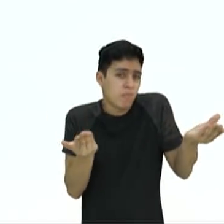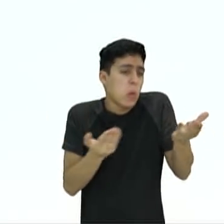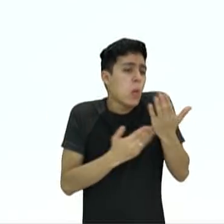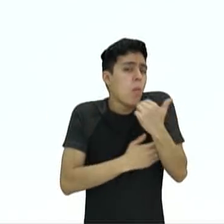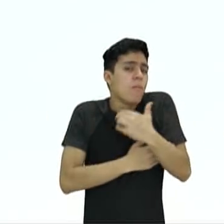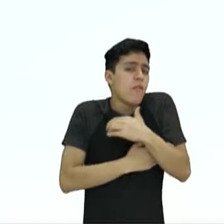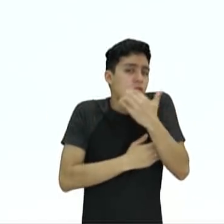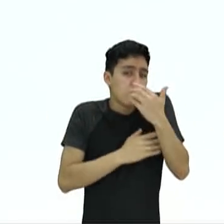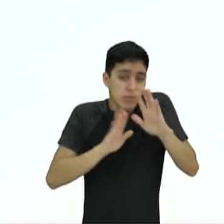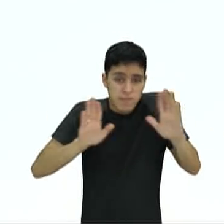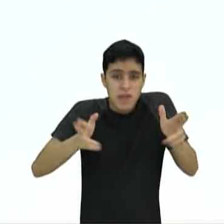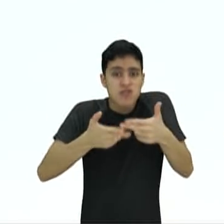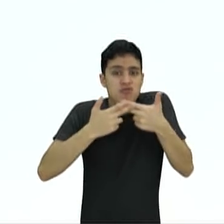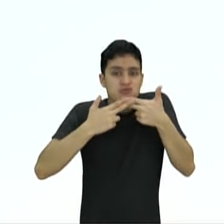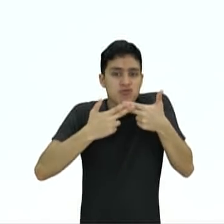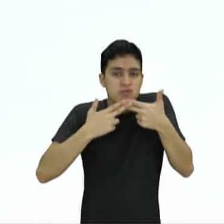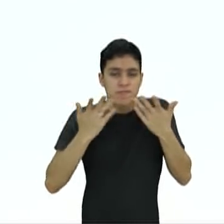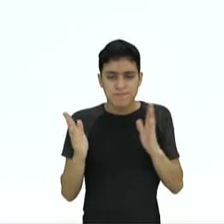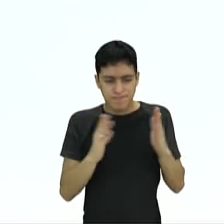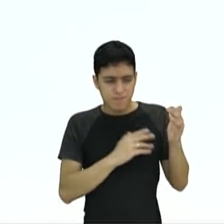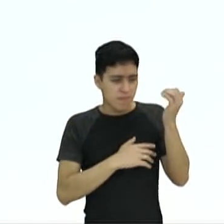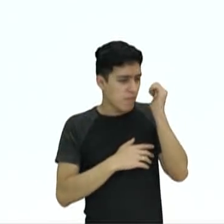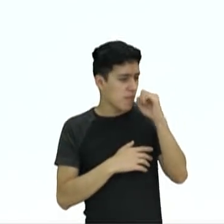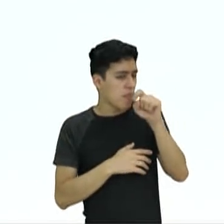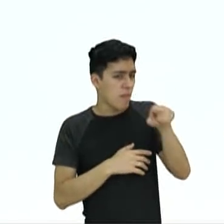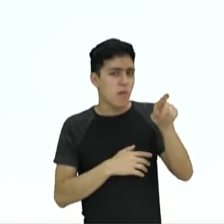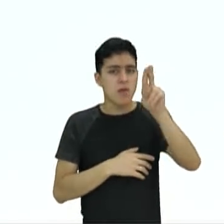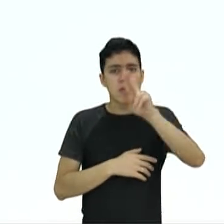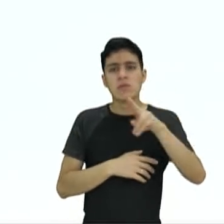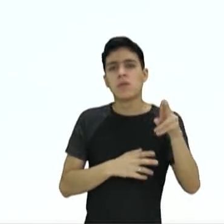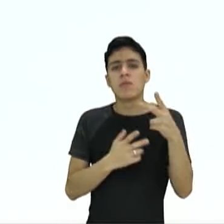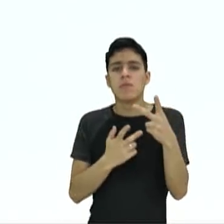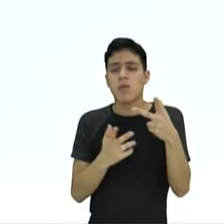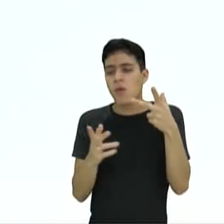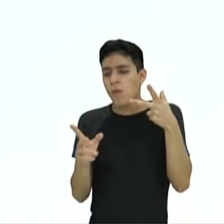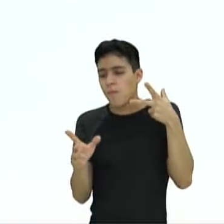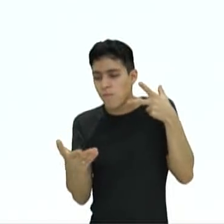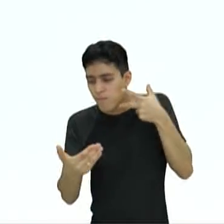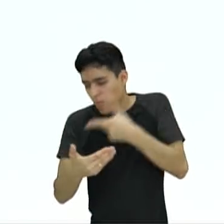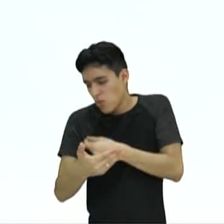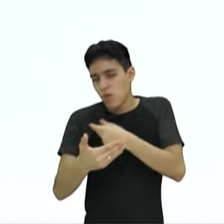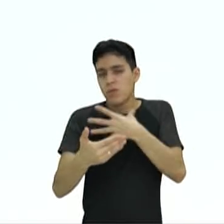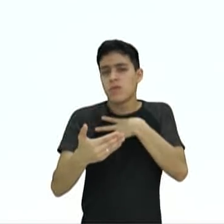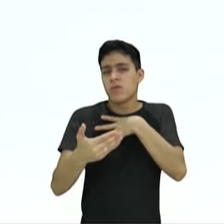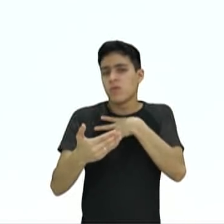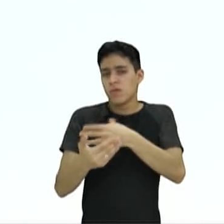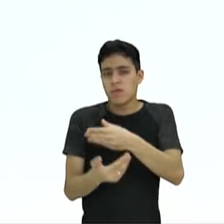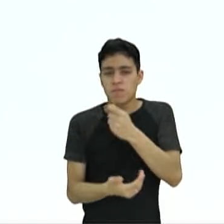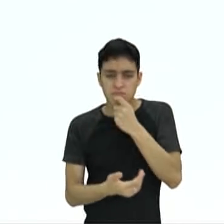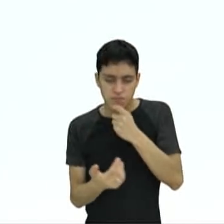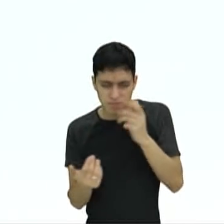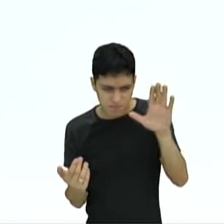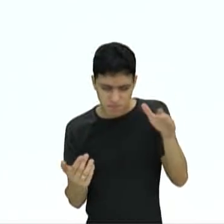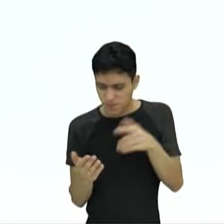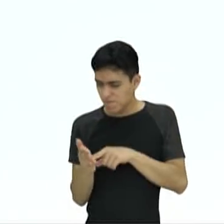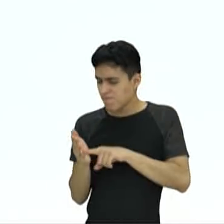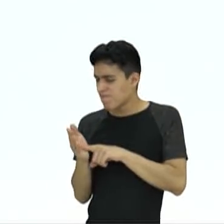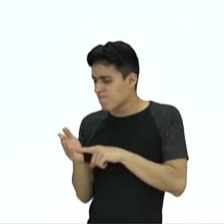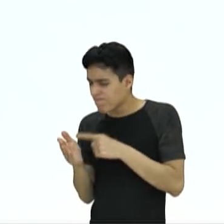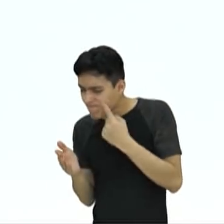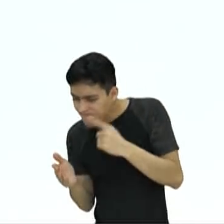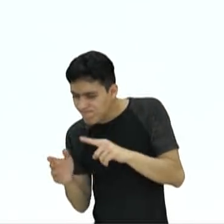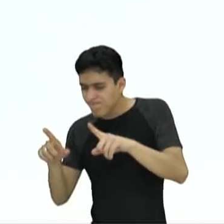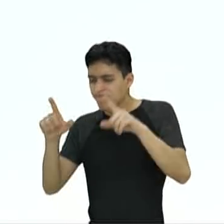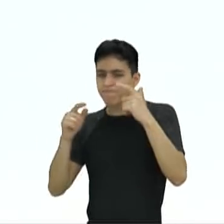título. A de uma mãe que teria aplicado botox na filha pequena. Os jovens foram atrás das imagens